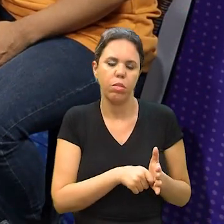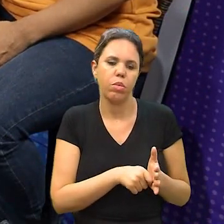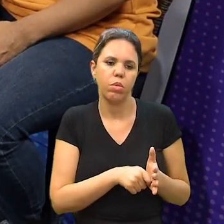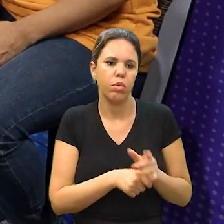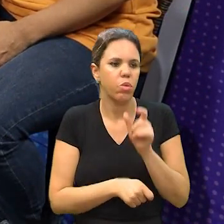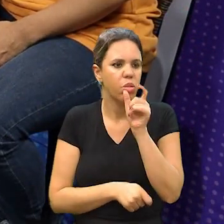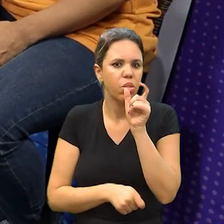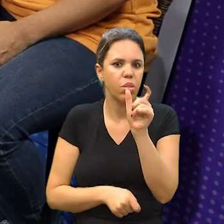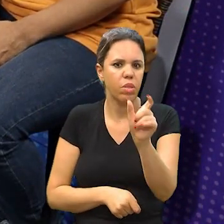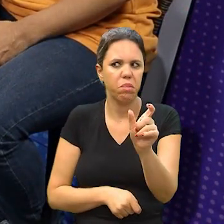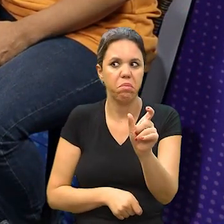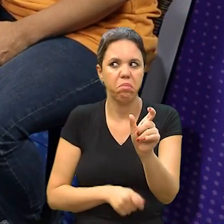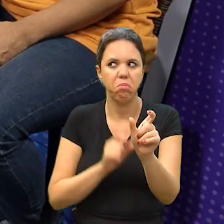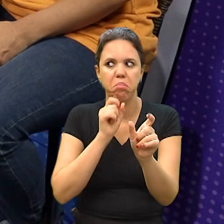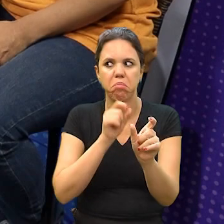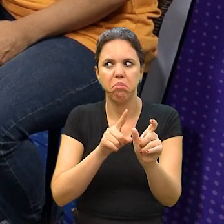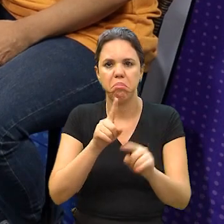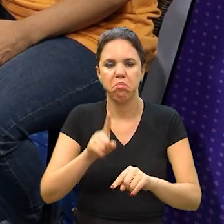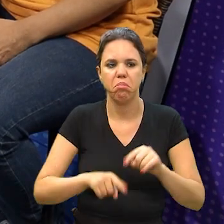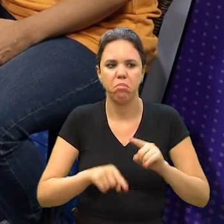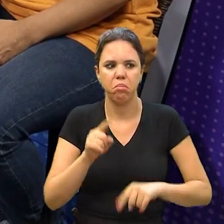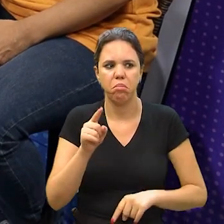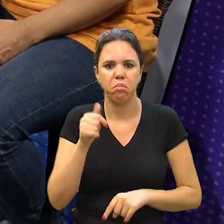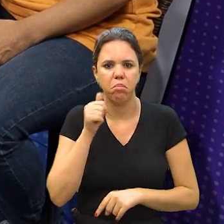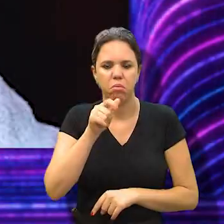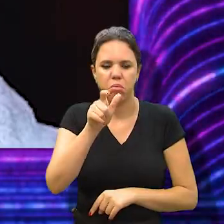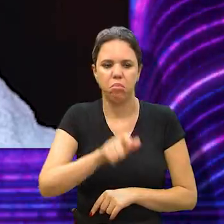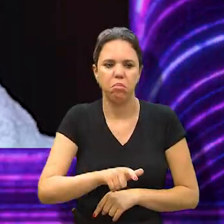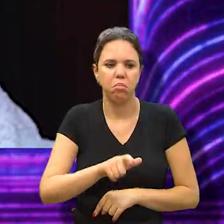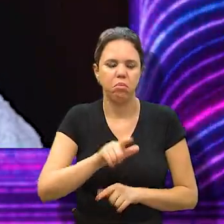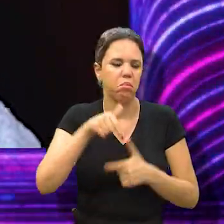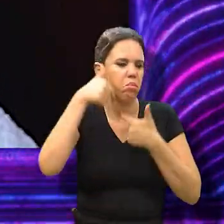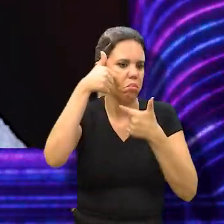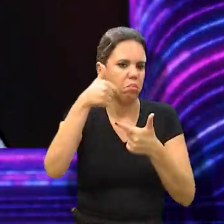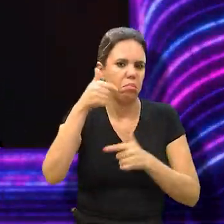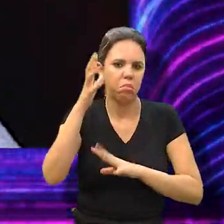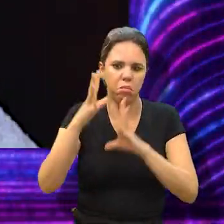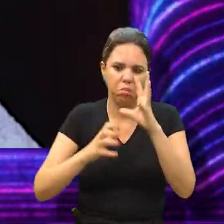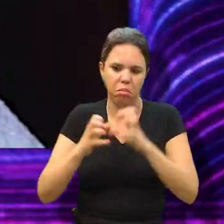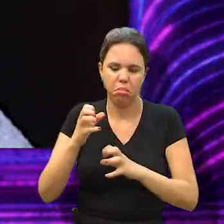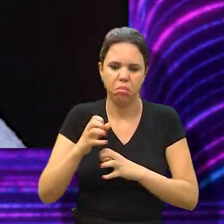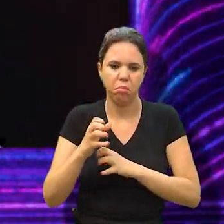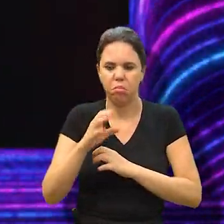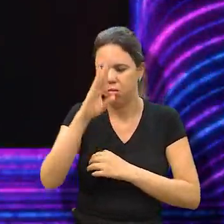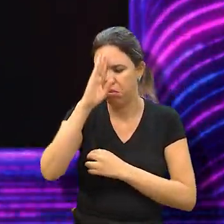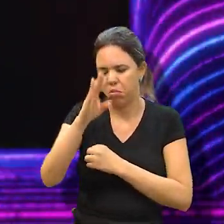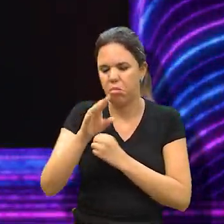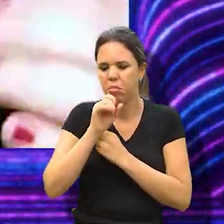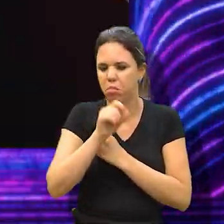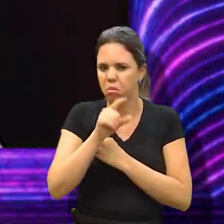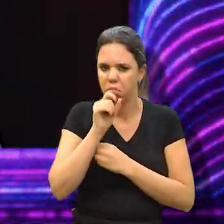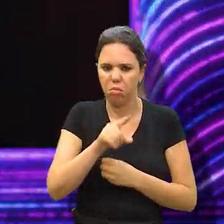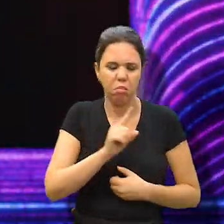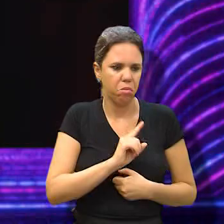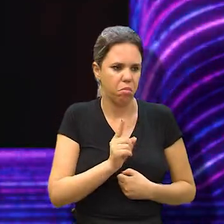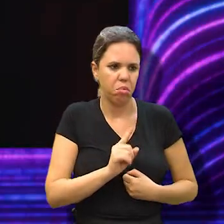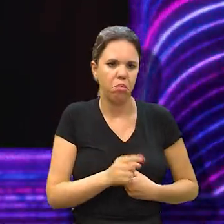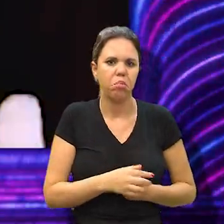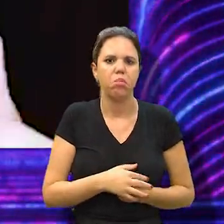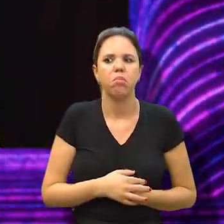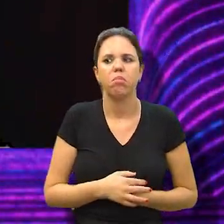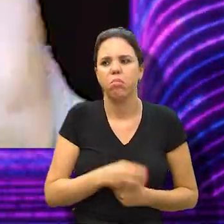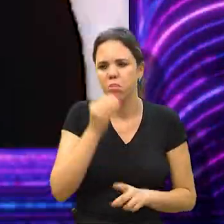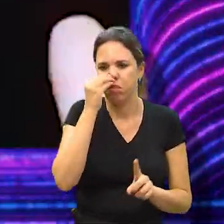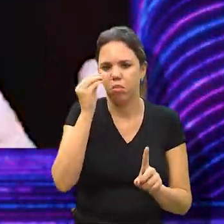desculpa o palavreado, e ela não é aquela personagem que briga com a protagonista, que xinga a